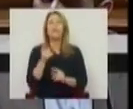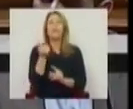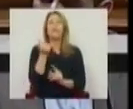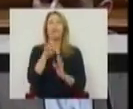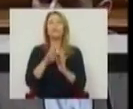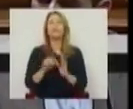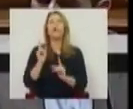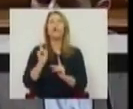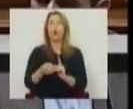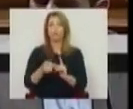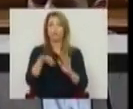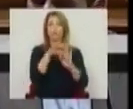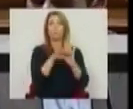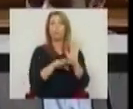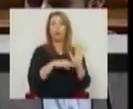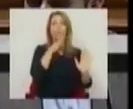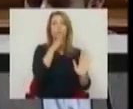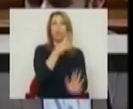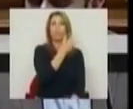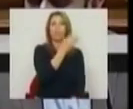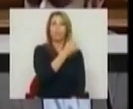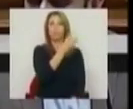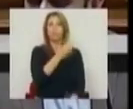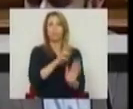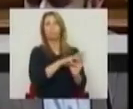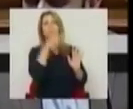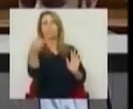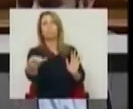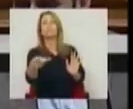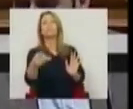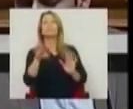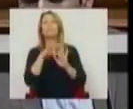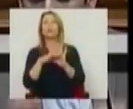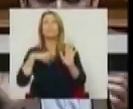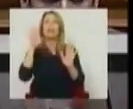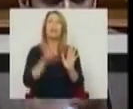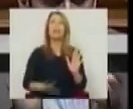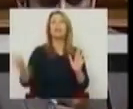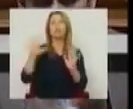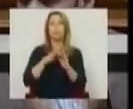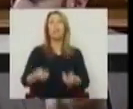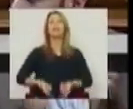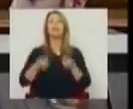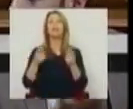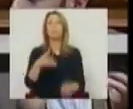transita do Programa Ferrovia 2020 para o Programa Nacional de Investimentos 2030?